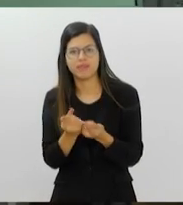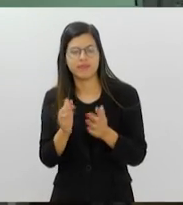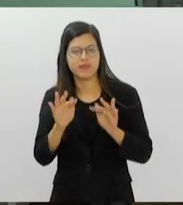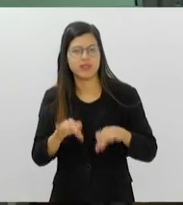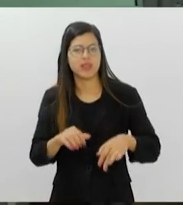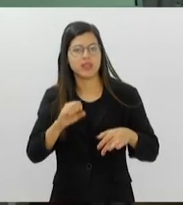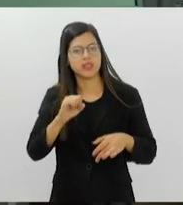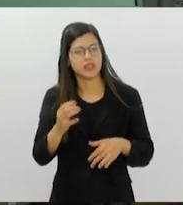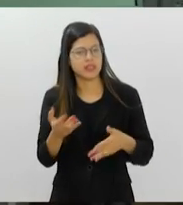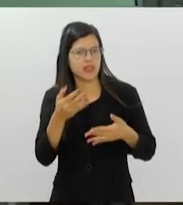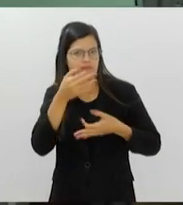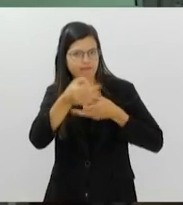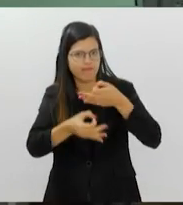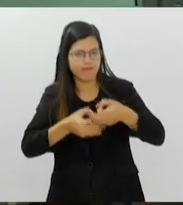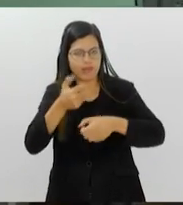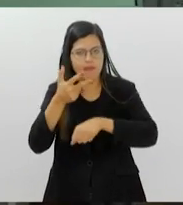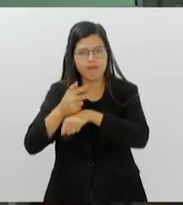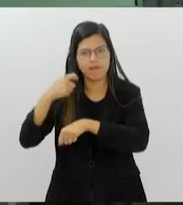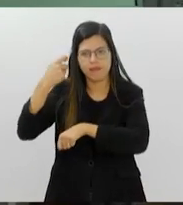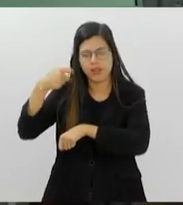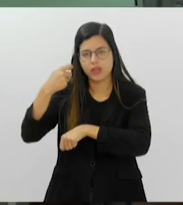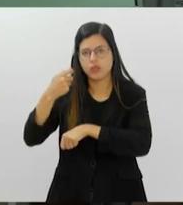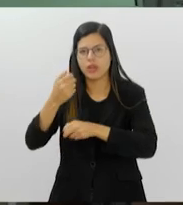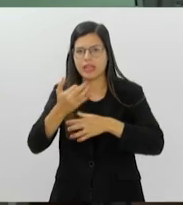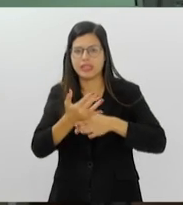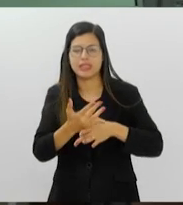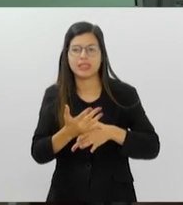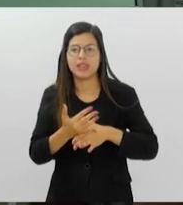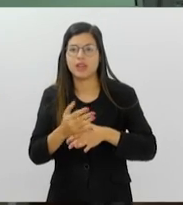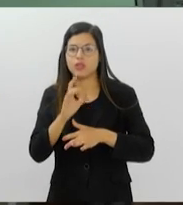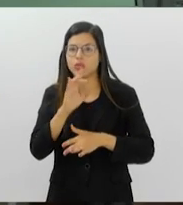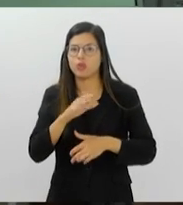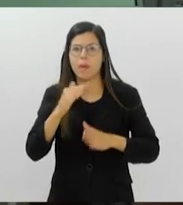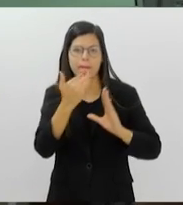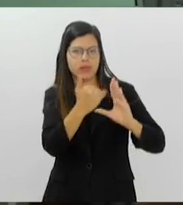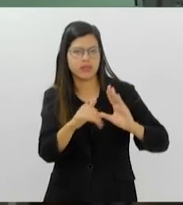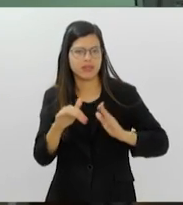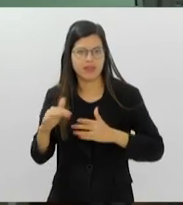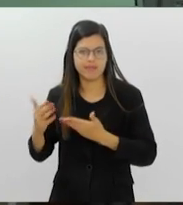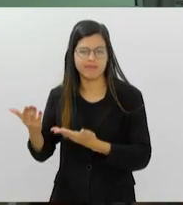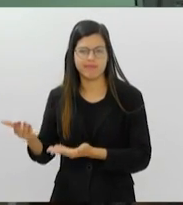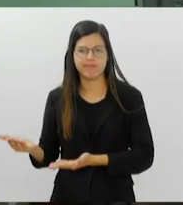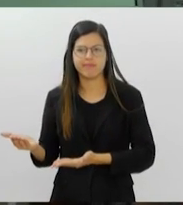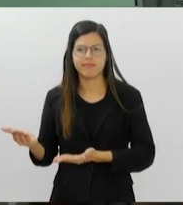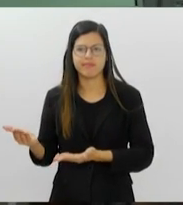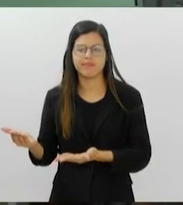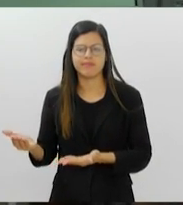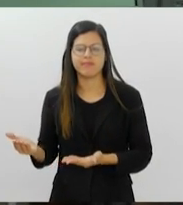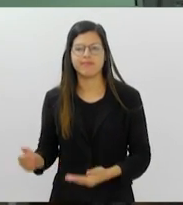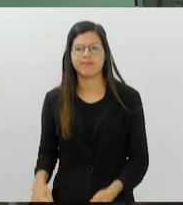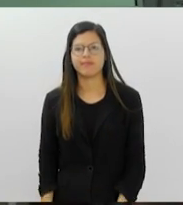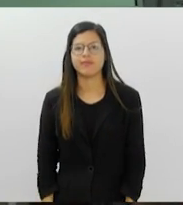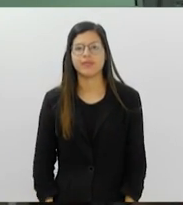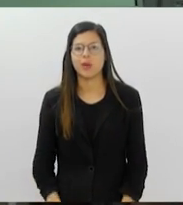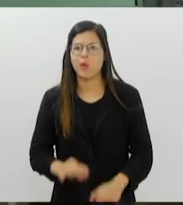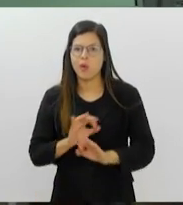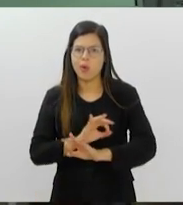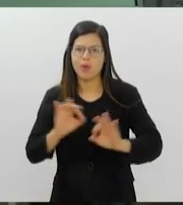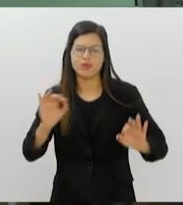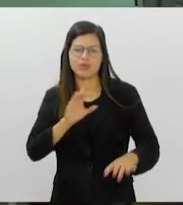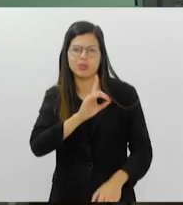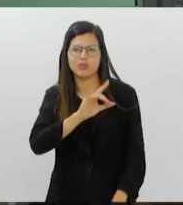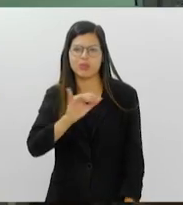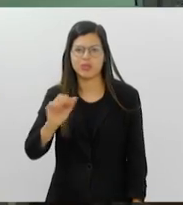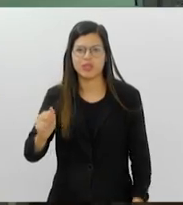enviar sugestões ou vídeos aí da sua cidade, é só acessar nosso e-mail tvalerje.rj.gov.br. Um ótimo dia para